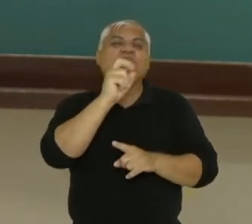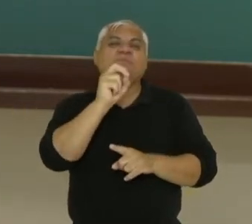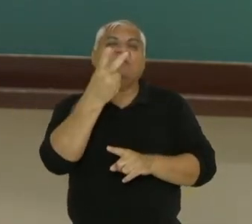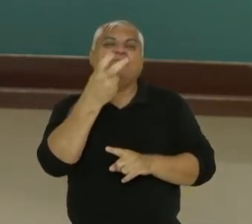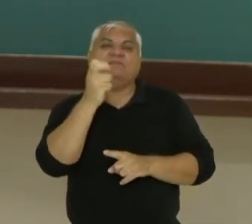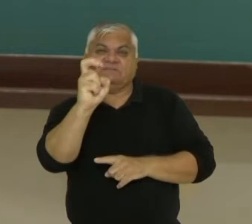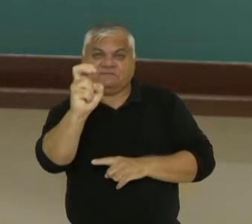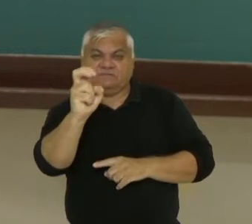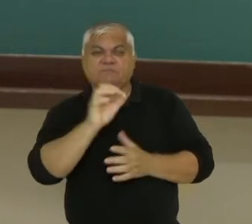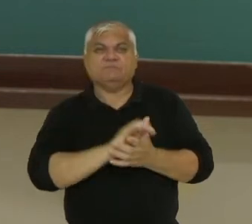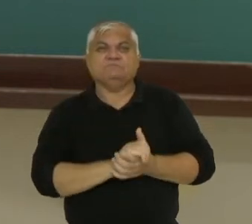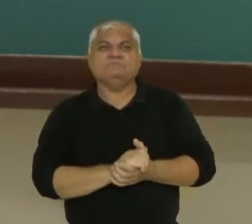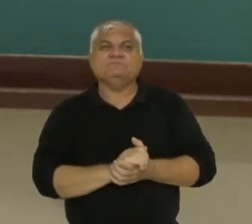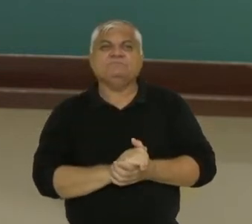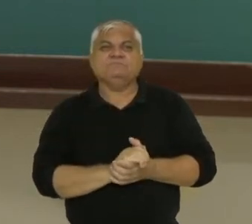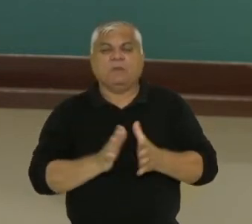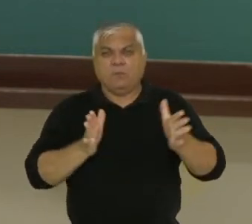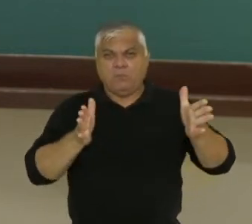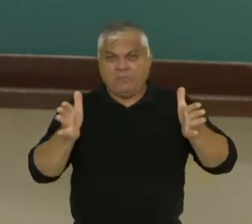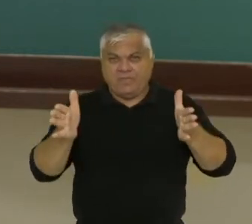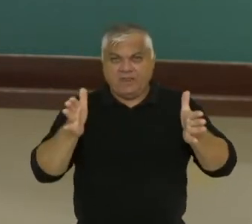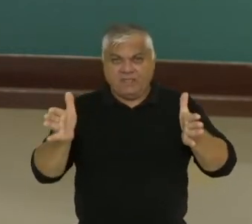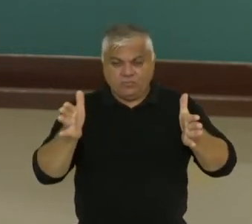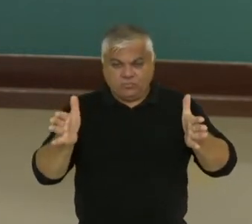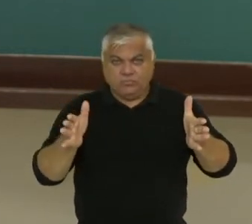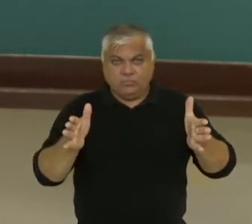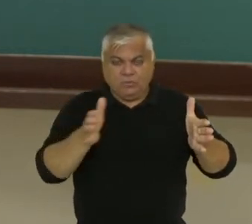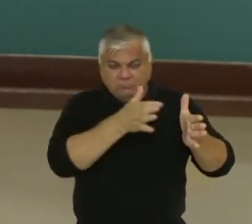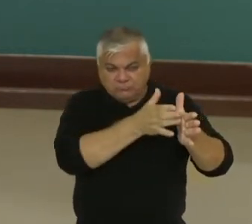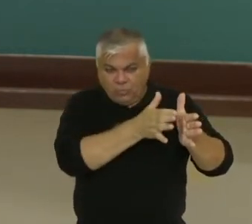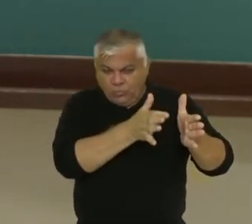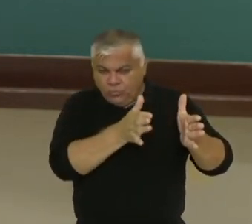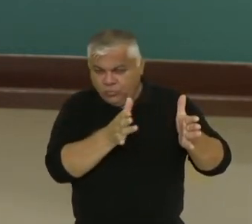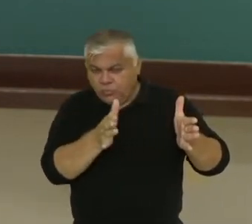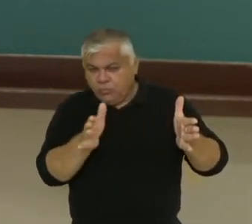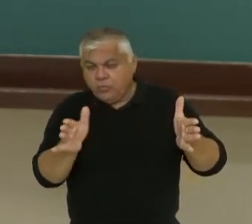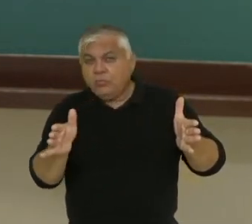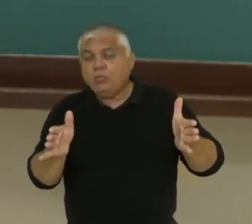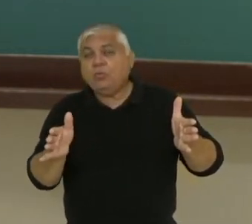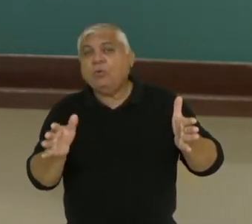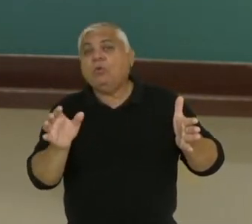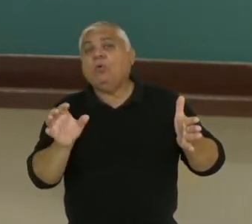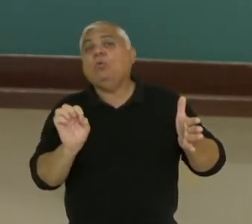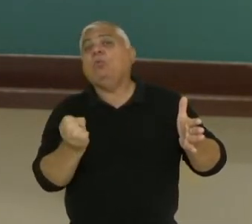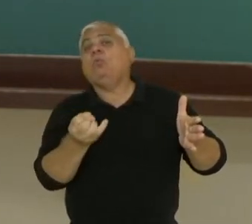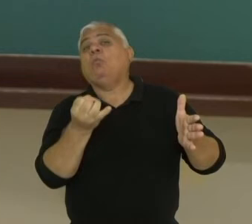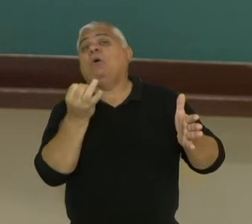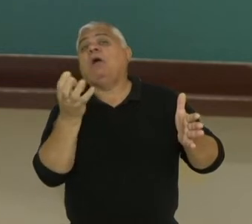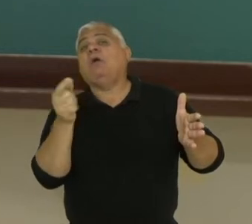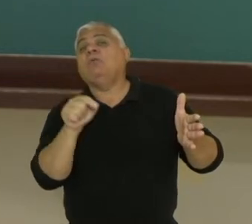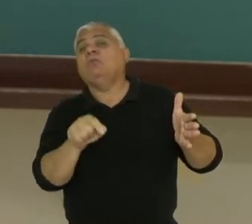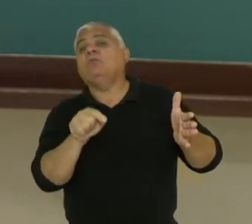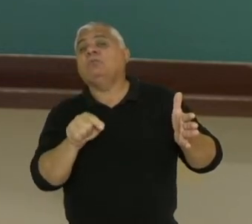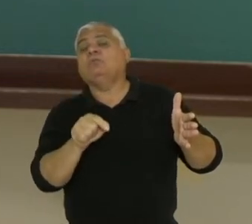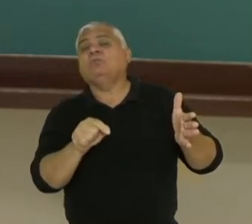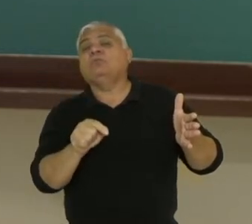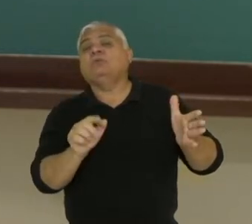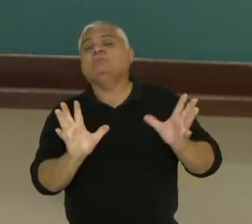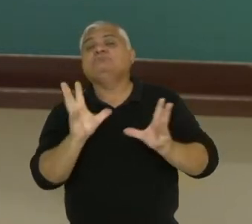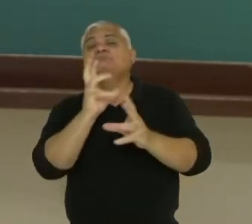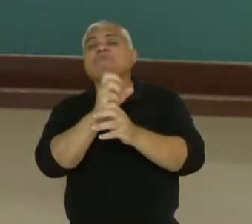21/3/2025. Eu quero saber, nesse período considerado, qual vai ser o